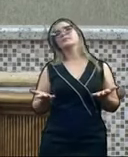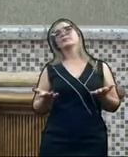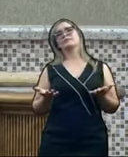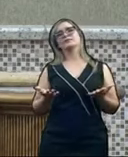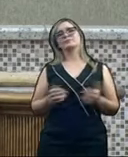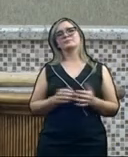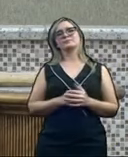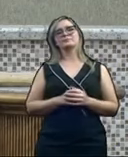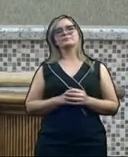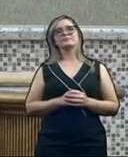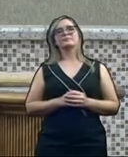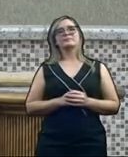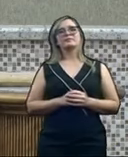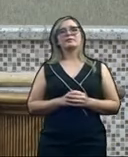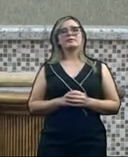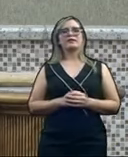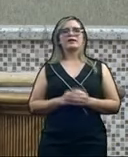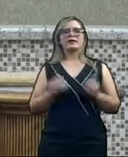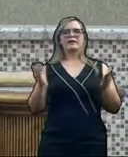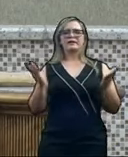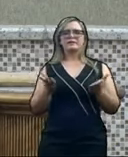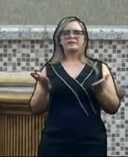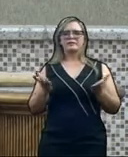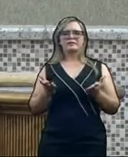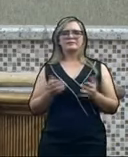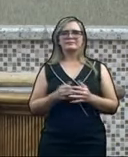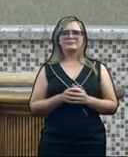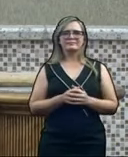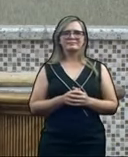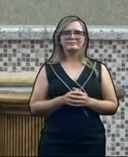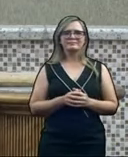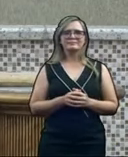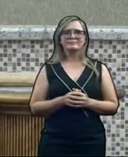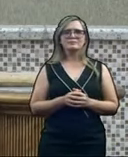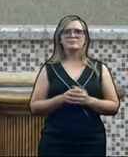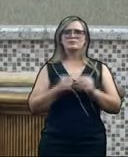próximo dele e ele não percebia Deus